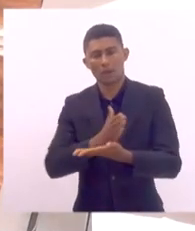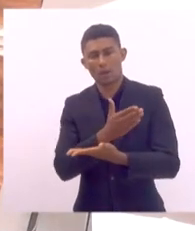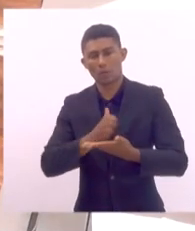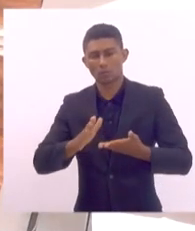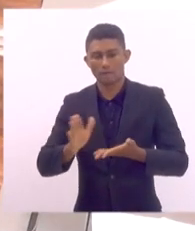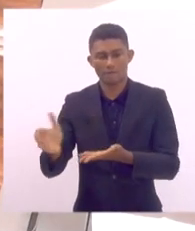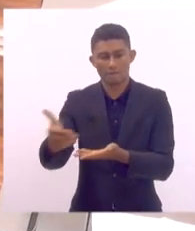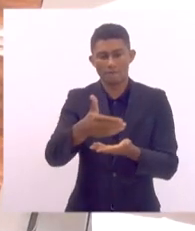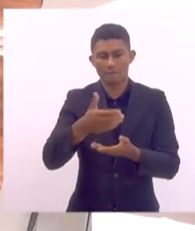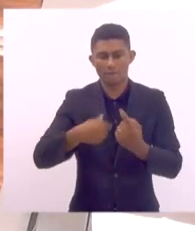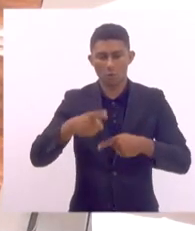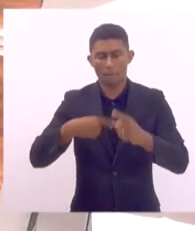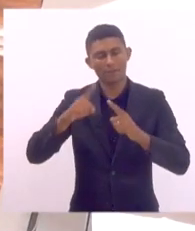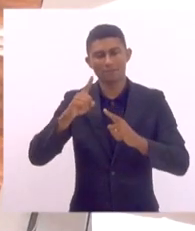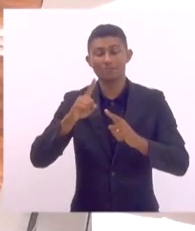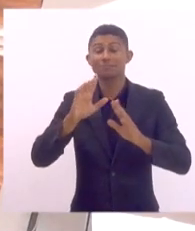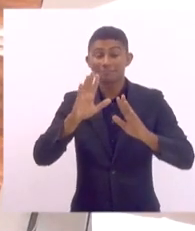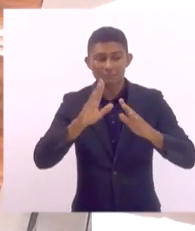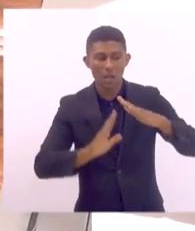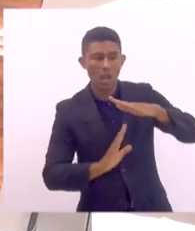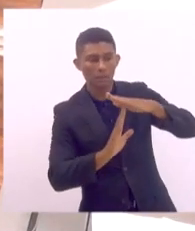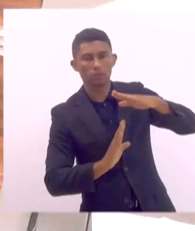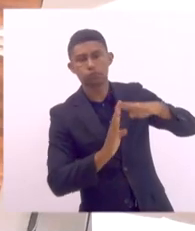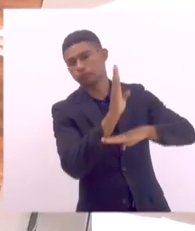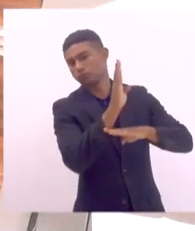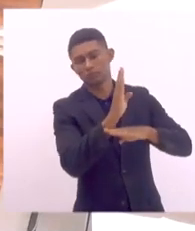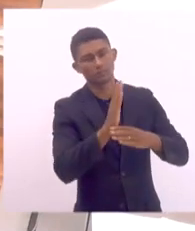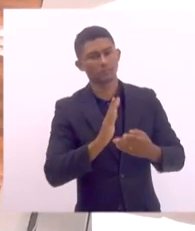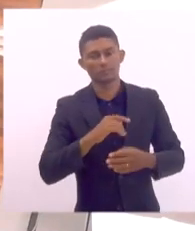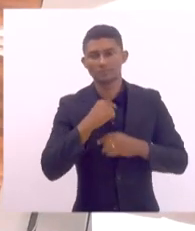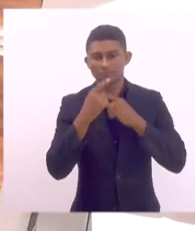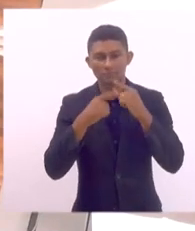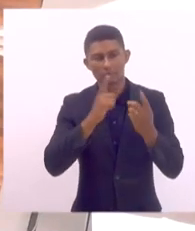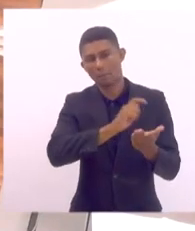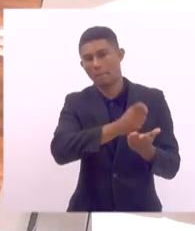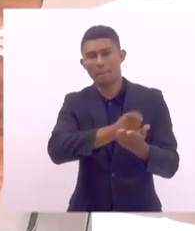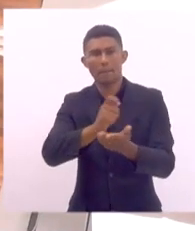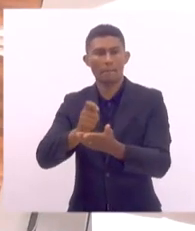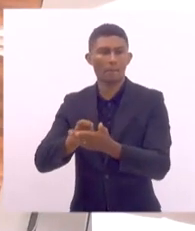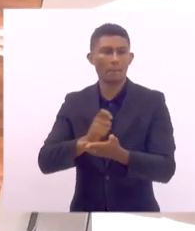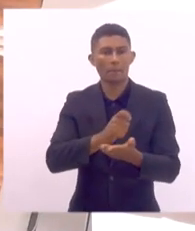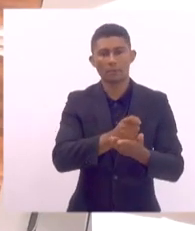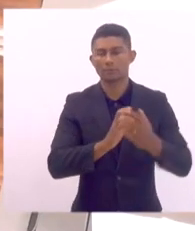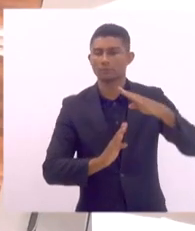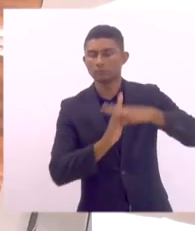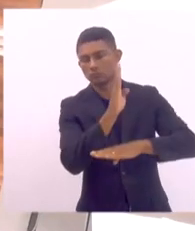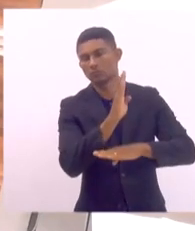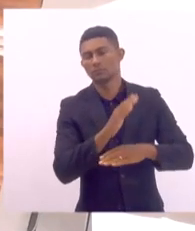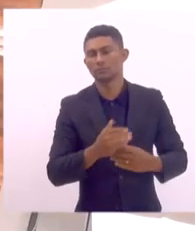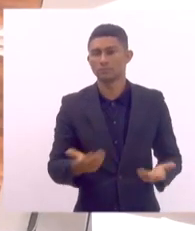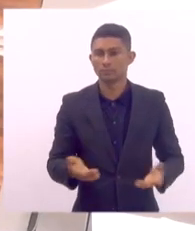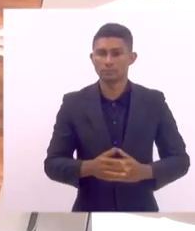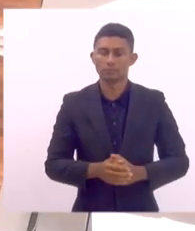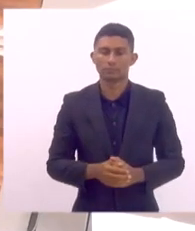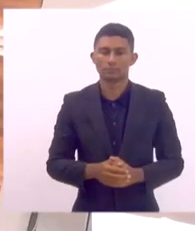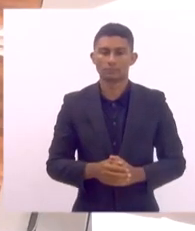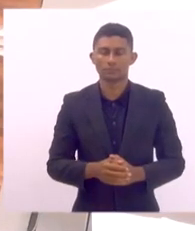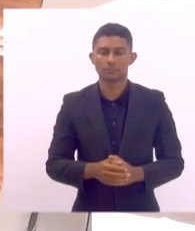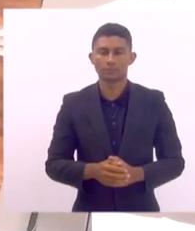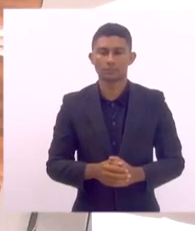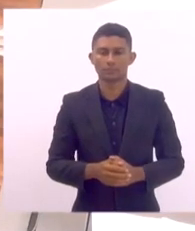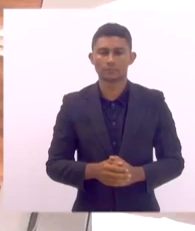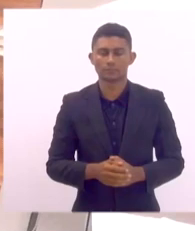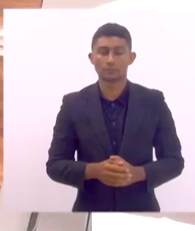acima de 3.600. Então, a ideia era fazer um projeto desse para tentar tensionar para que ele pudesse... Mas isso, quando você está falando...